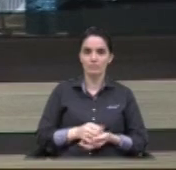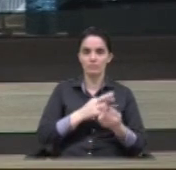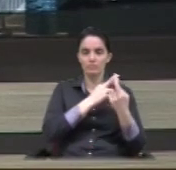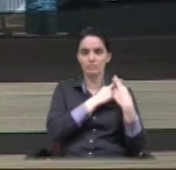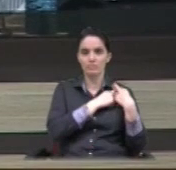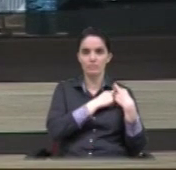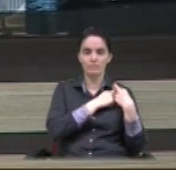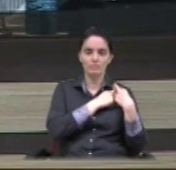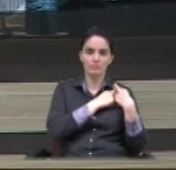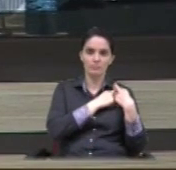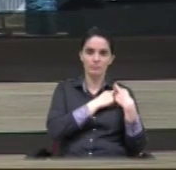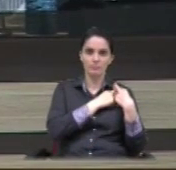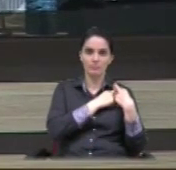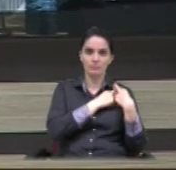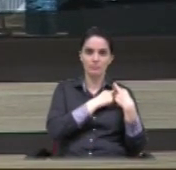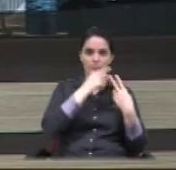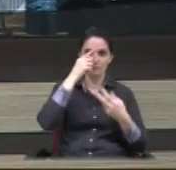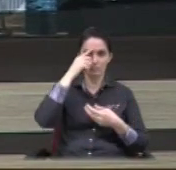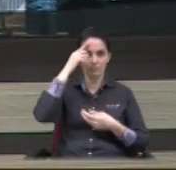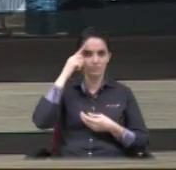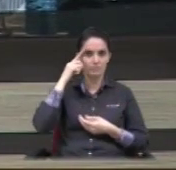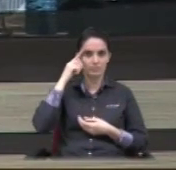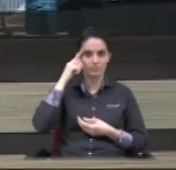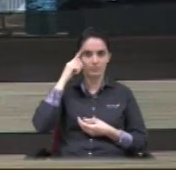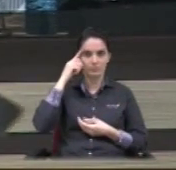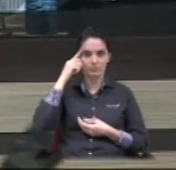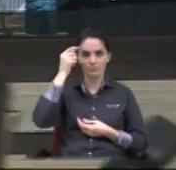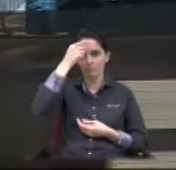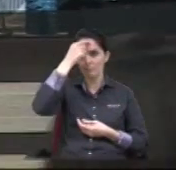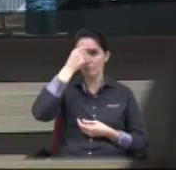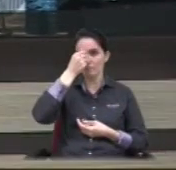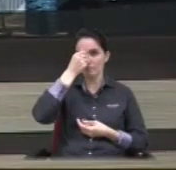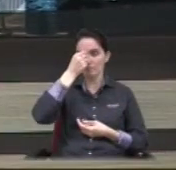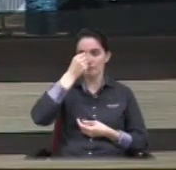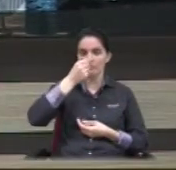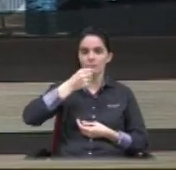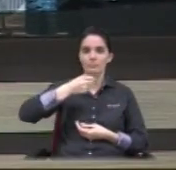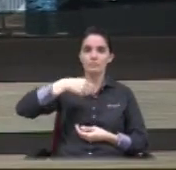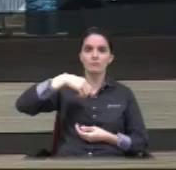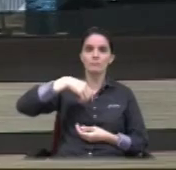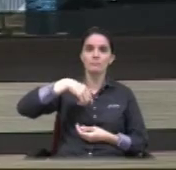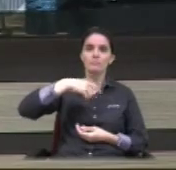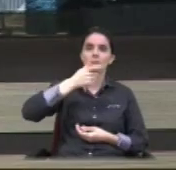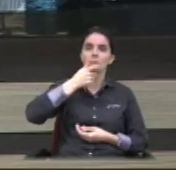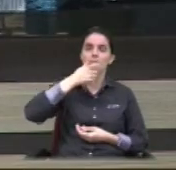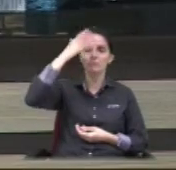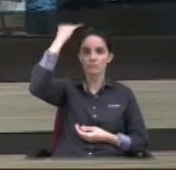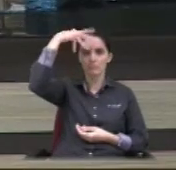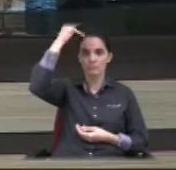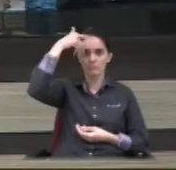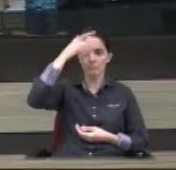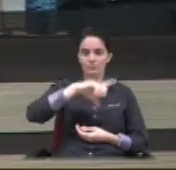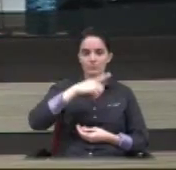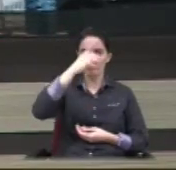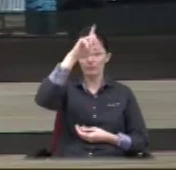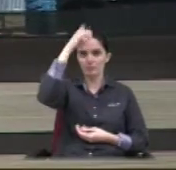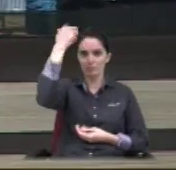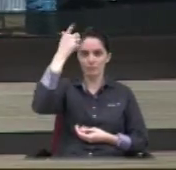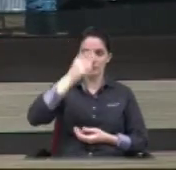Autores, vereador Wilson Nunes Cerqueira, Edivaldo Soares Antunes, Érica Monteiro, Érica Tanque e Luizinho da Casaquil.